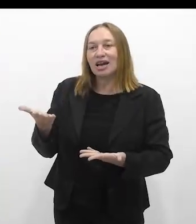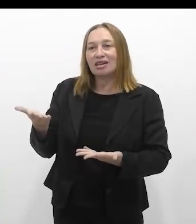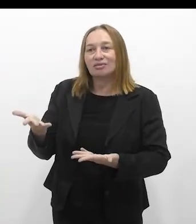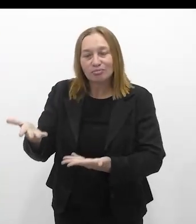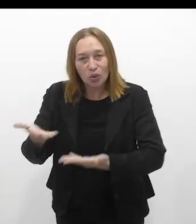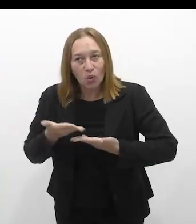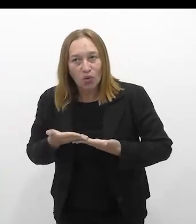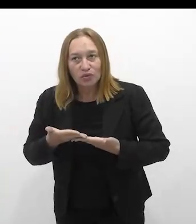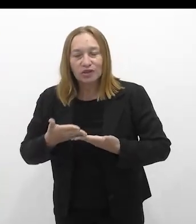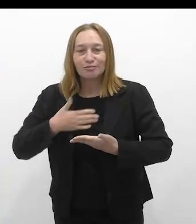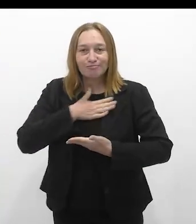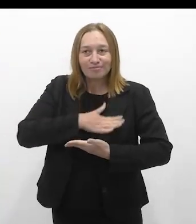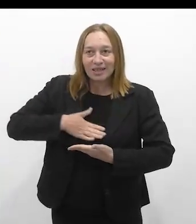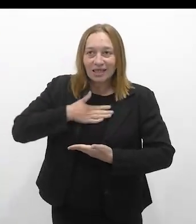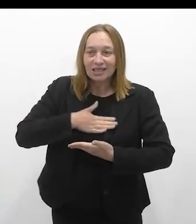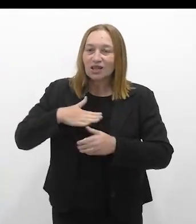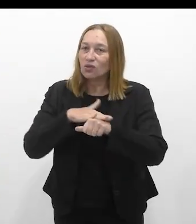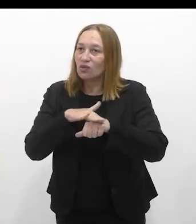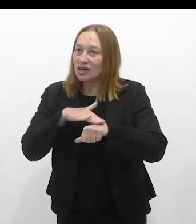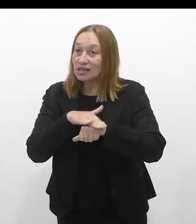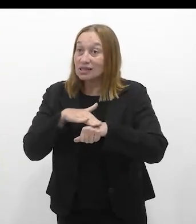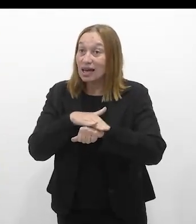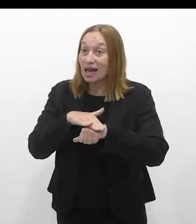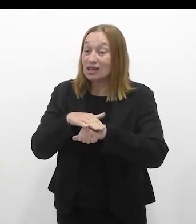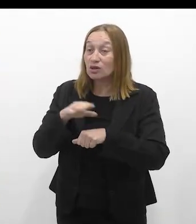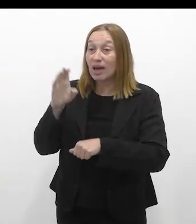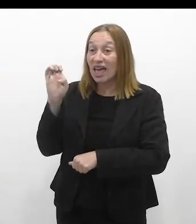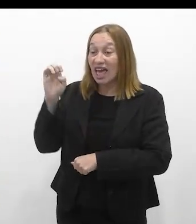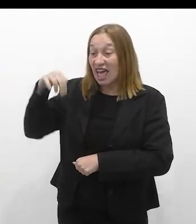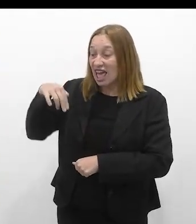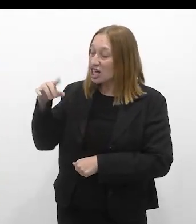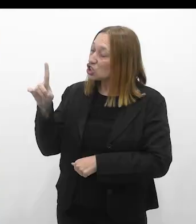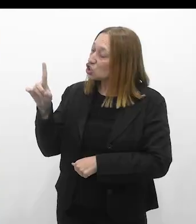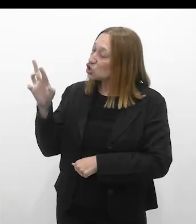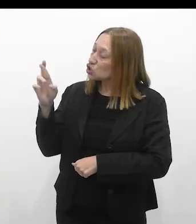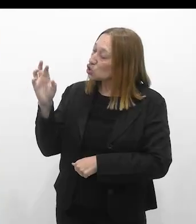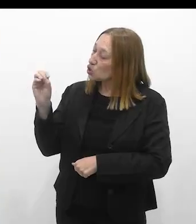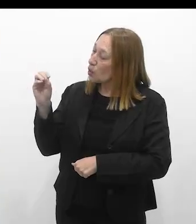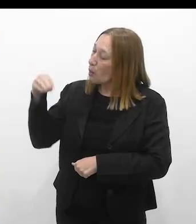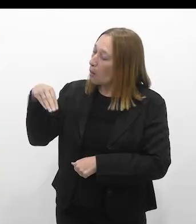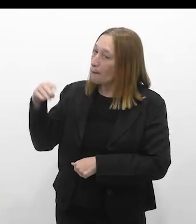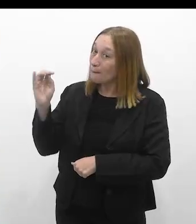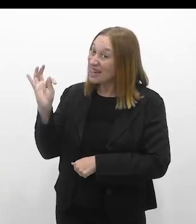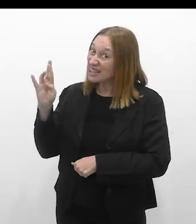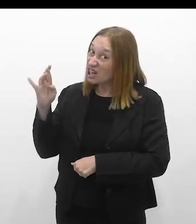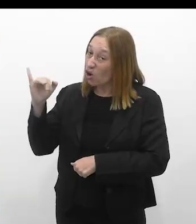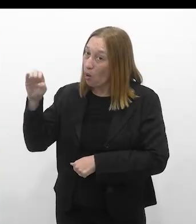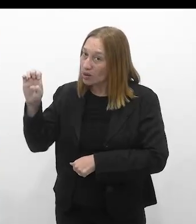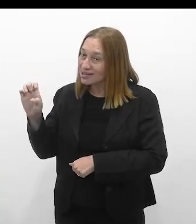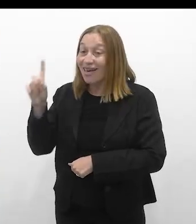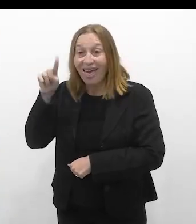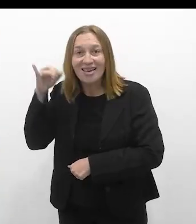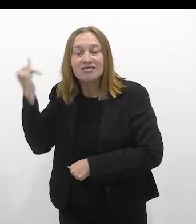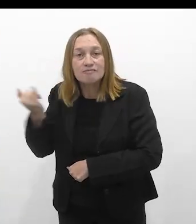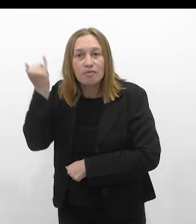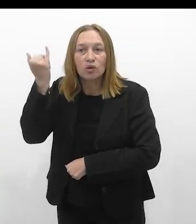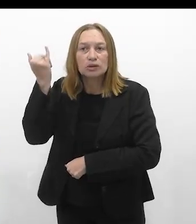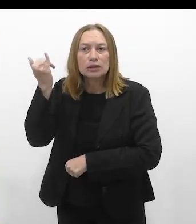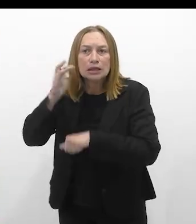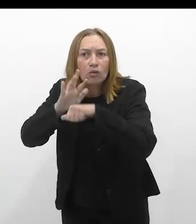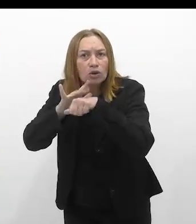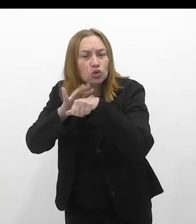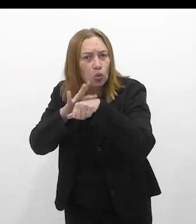hoje. Conversar sobre endometriose é uma coisa, como você falou, extremamente importante. É a